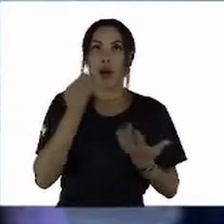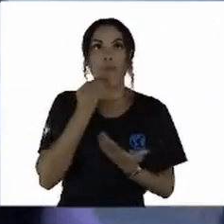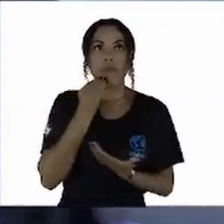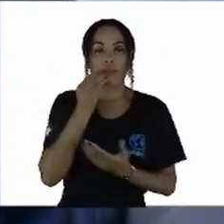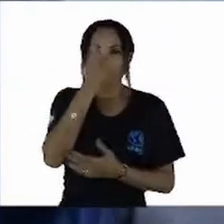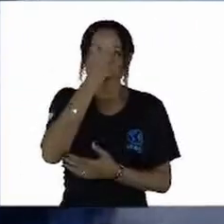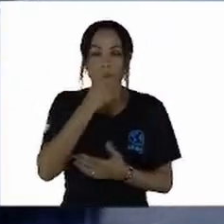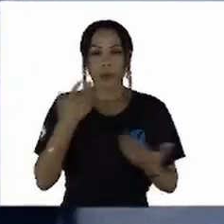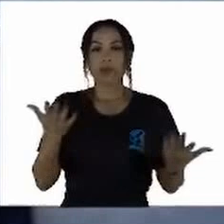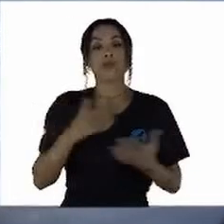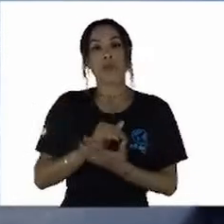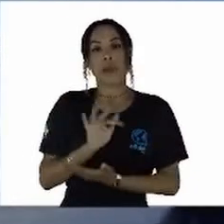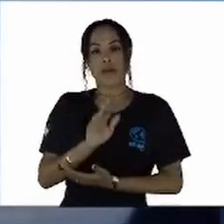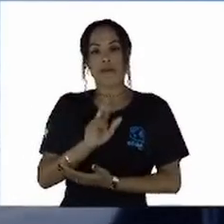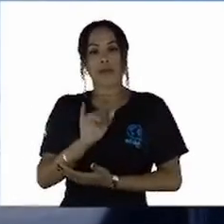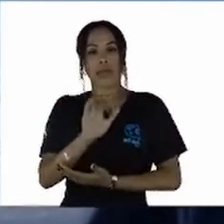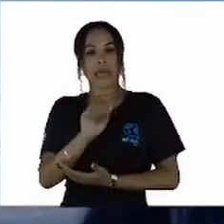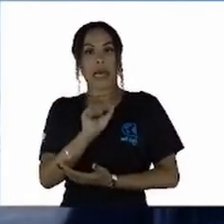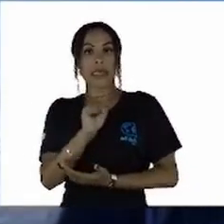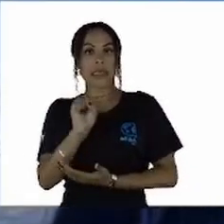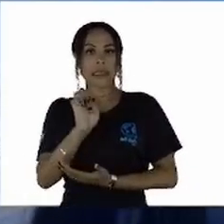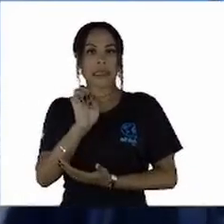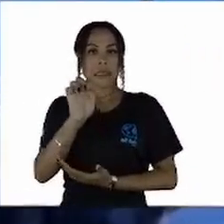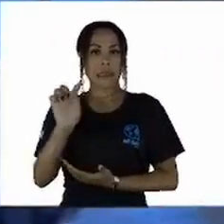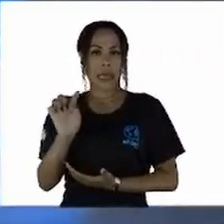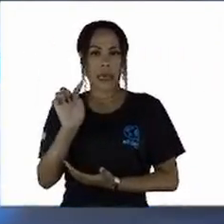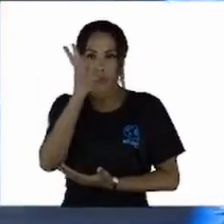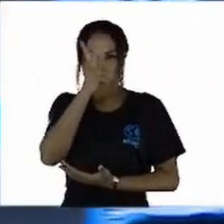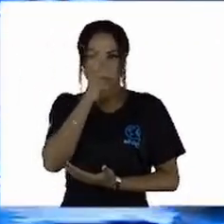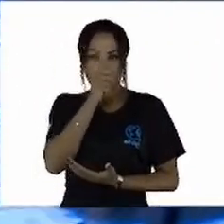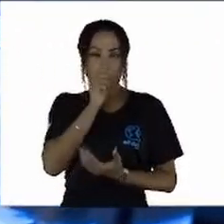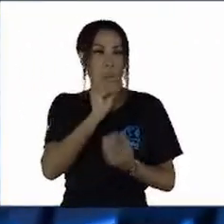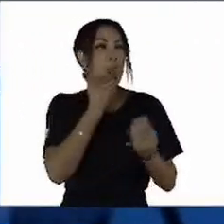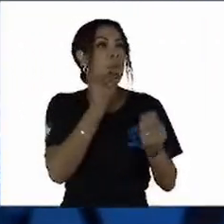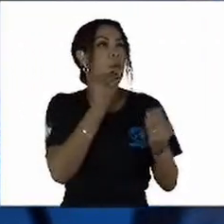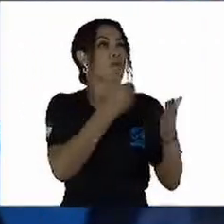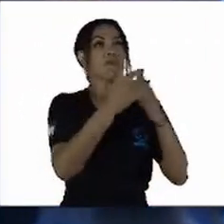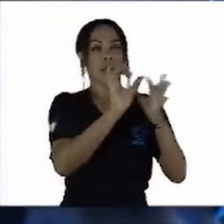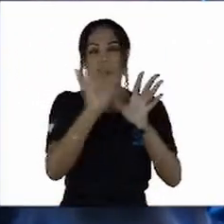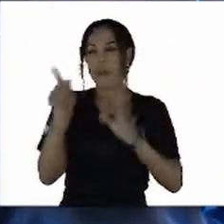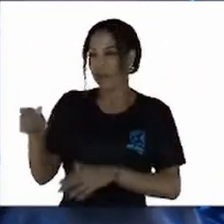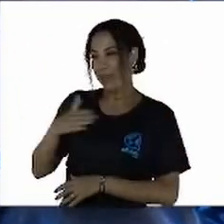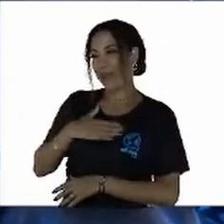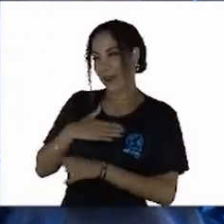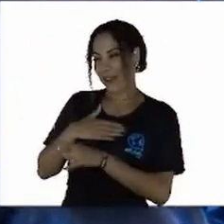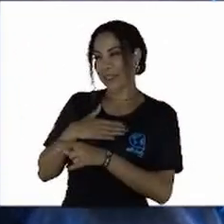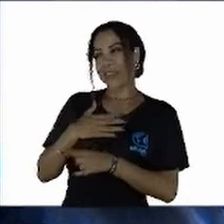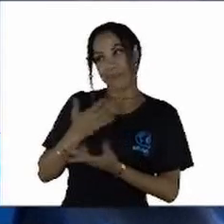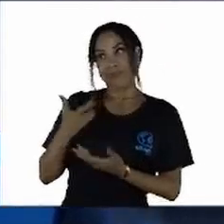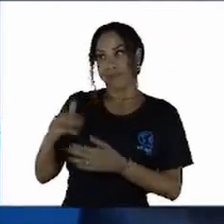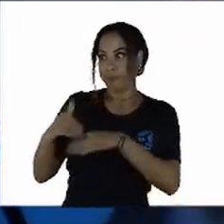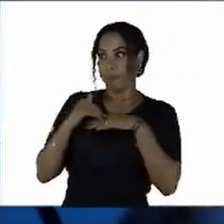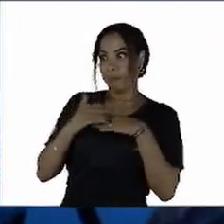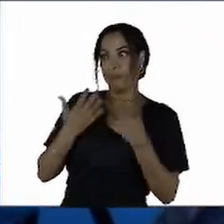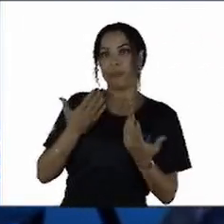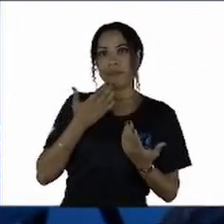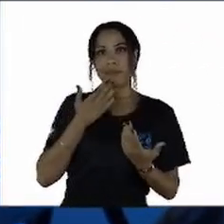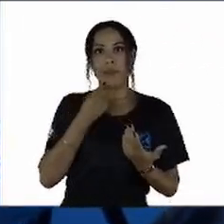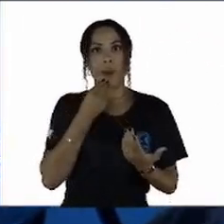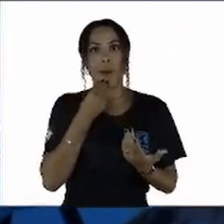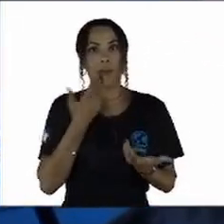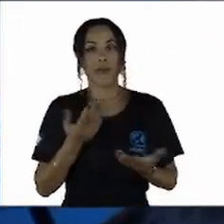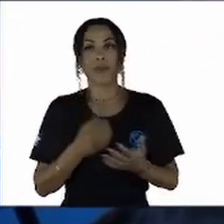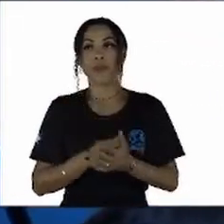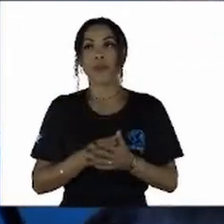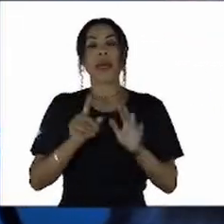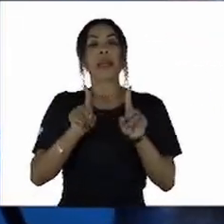frango. Ok, fricassê de frango. Poderia ser qualquer prato. Tu gosta de fricassê, imagino. Uhum. Só falar, não, não gosto.